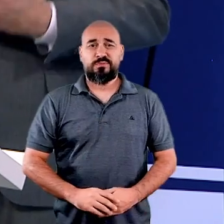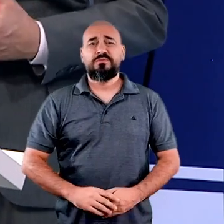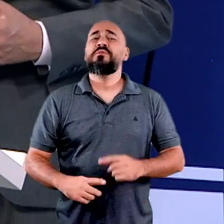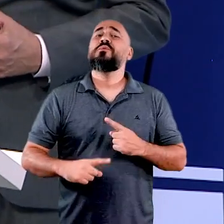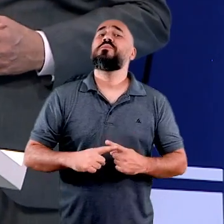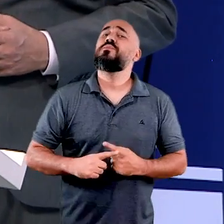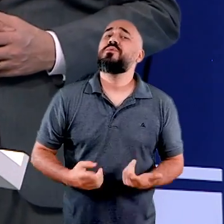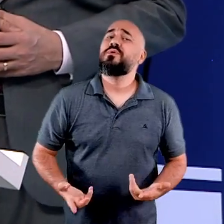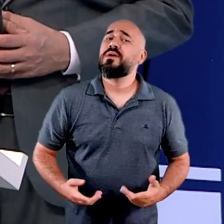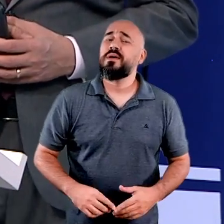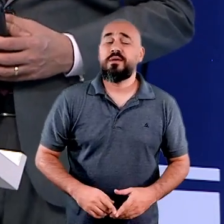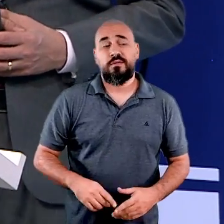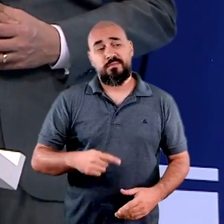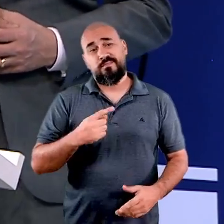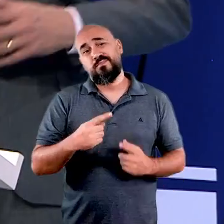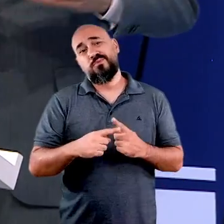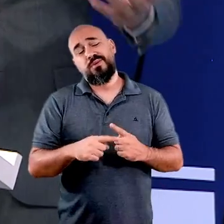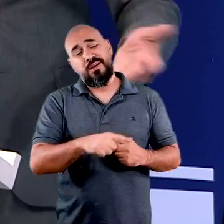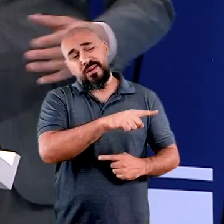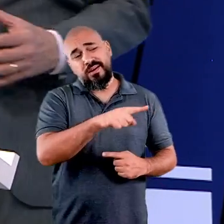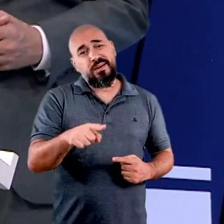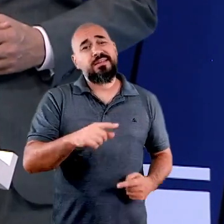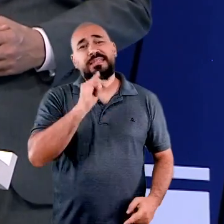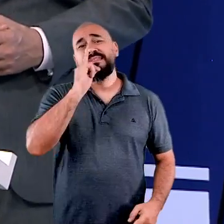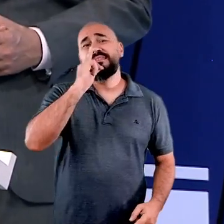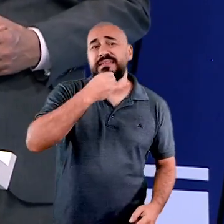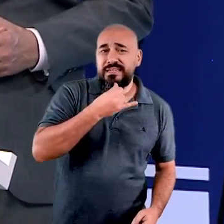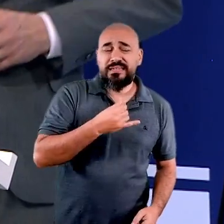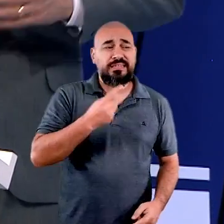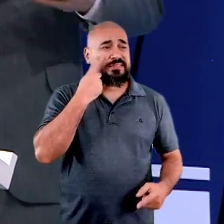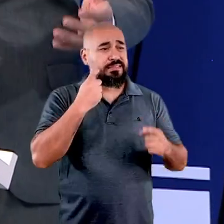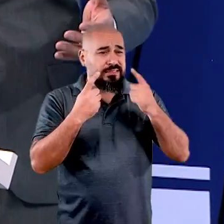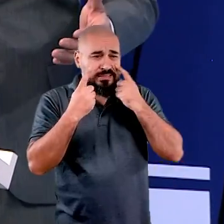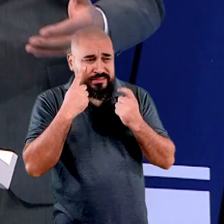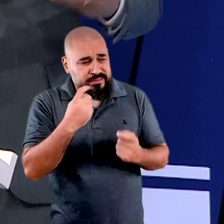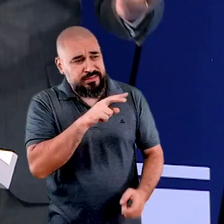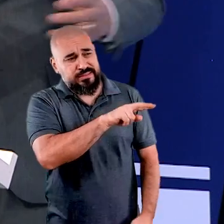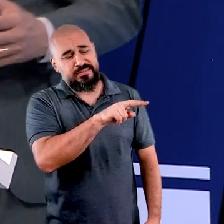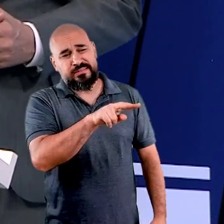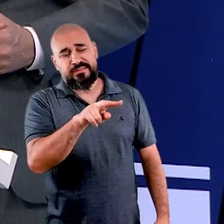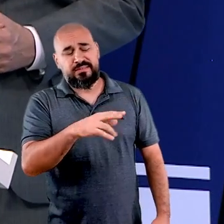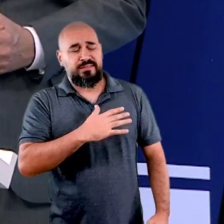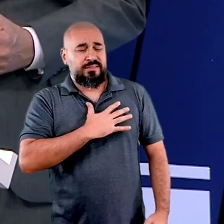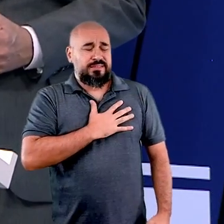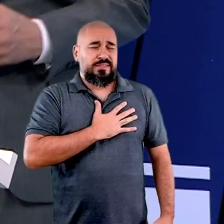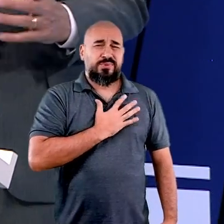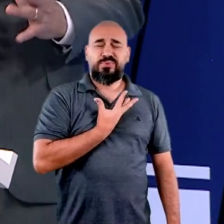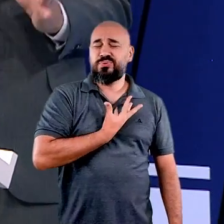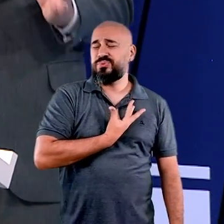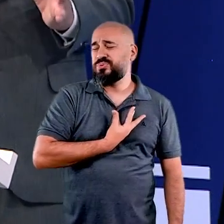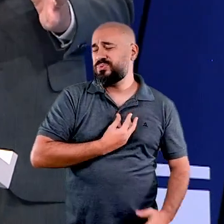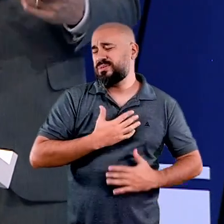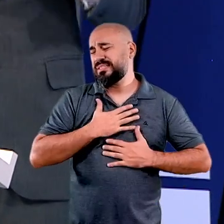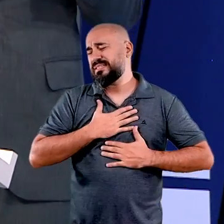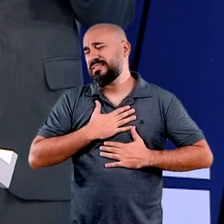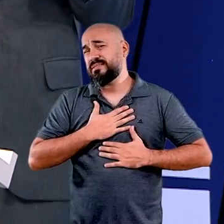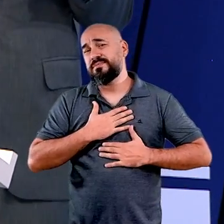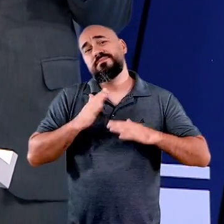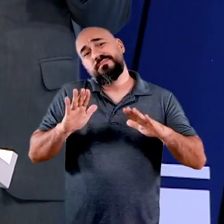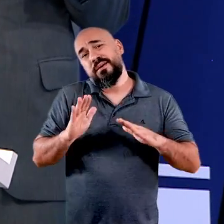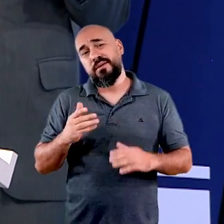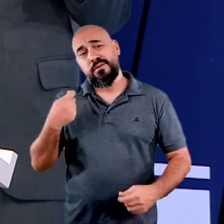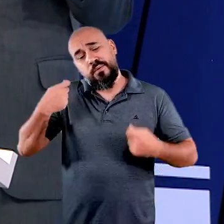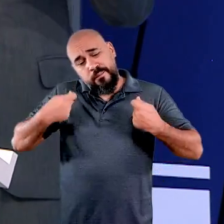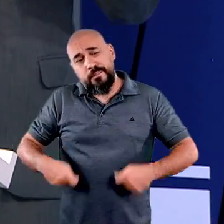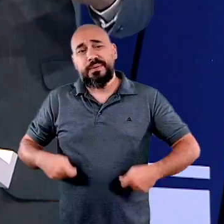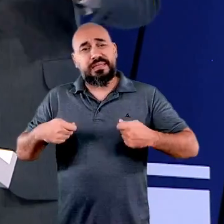eu fico muito triste, eu choro com as pessoas que estão perdendo os seus entes queridos. É um momento de muita tristeza, mas eu preciso